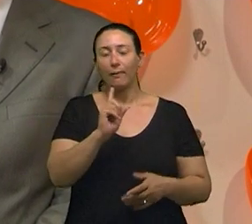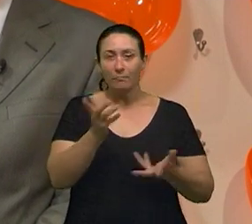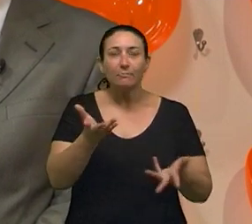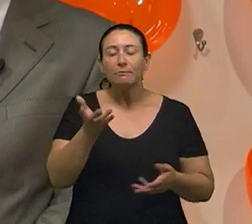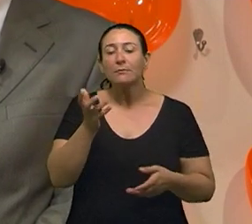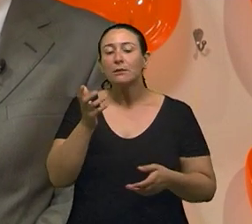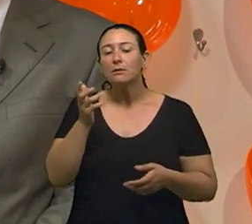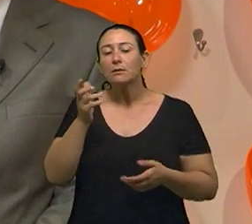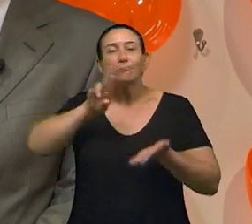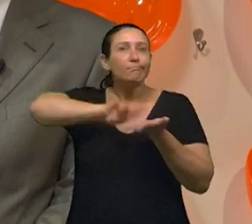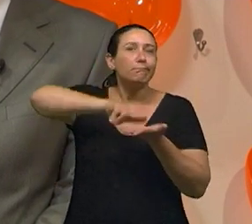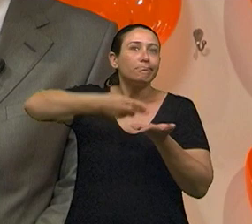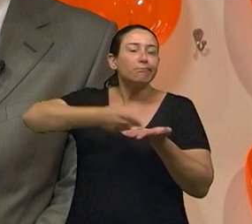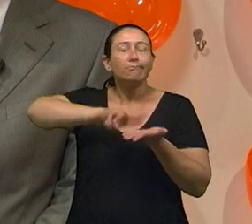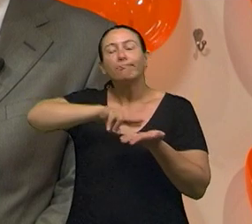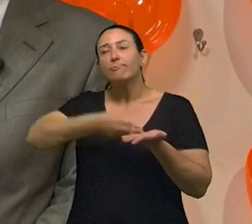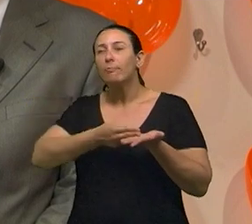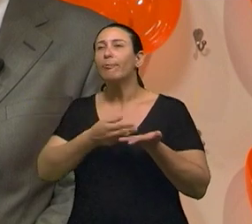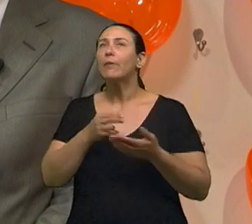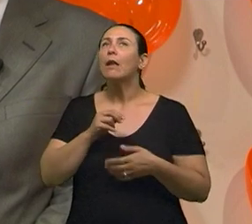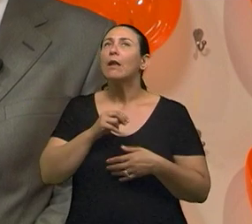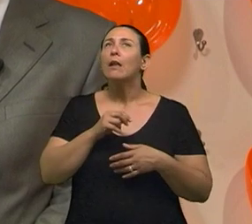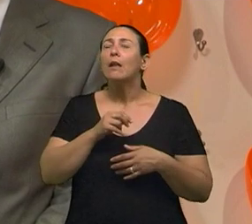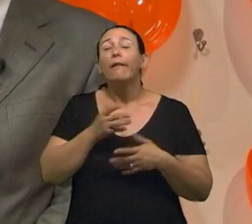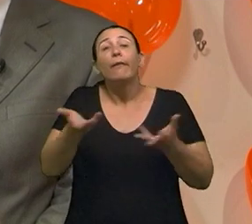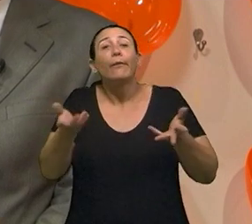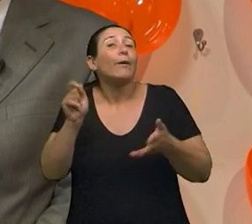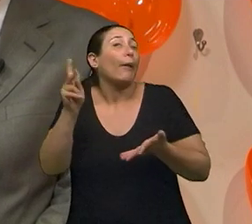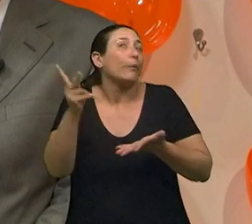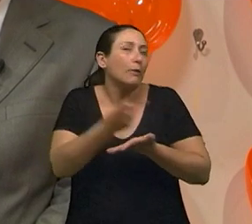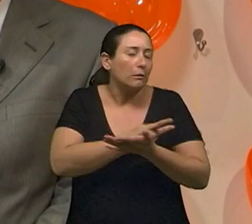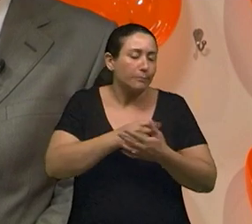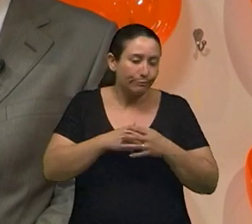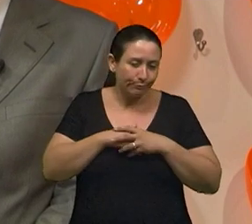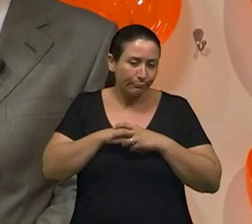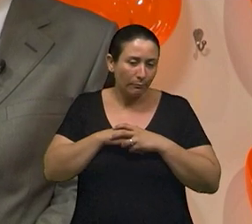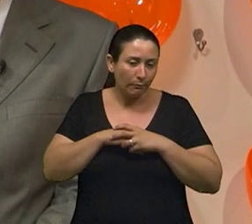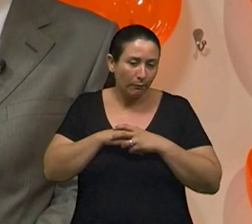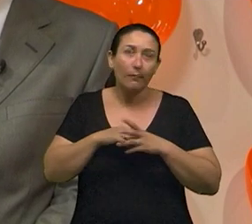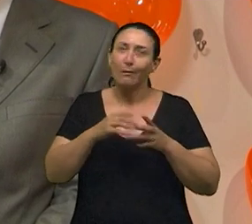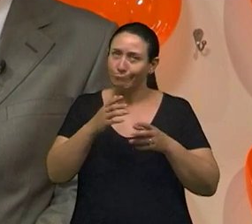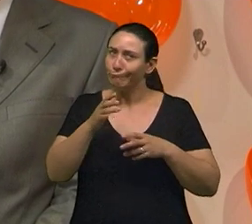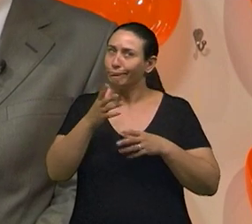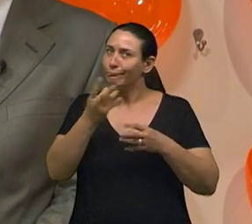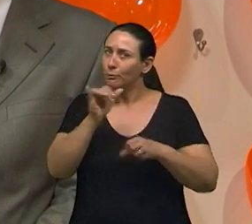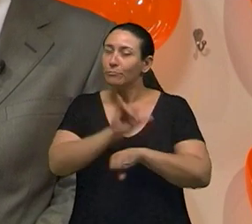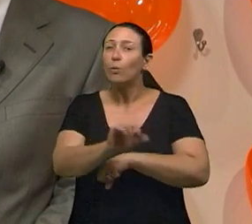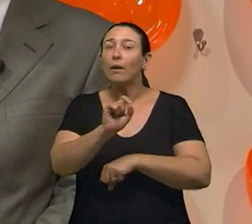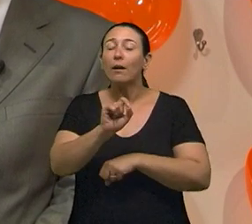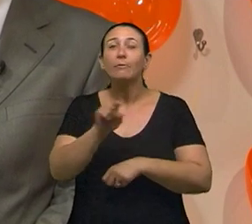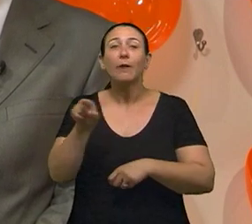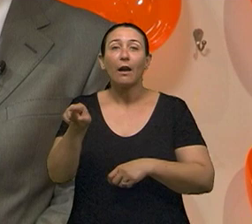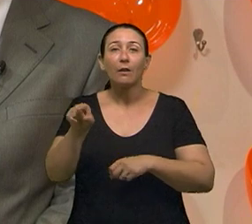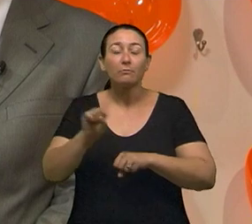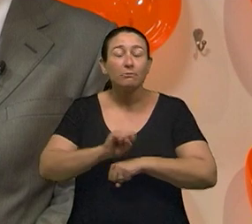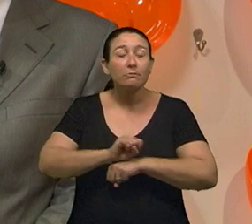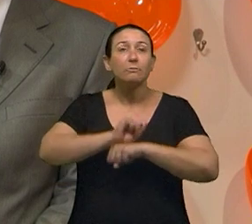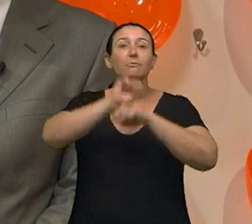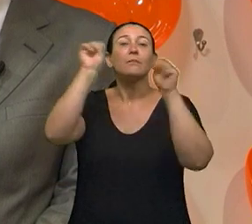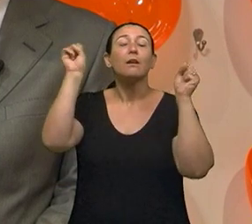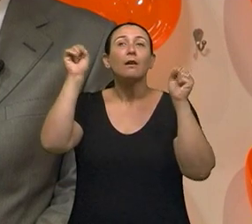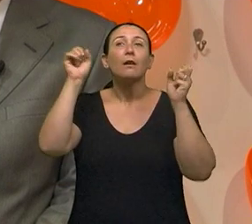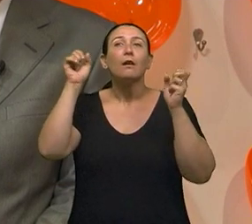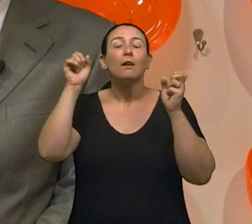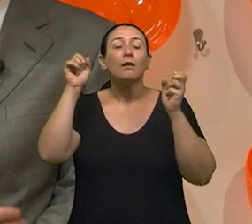acabam muitas vezes eh e Acontece muito seguido elas não percebem as coisas